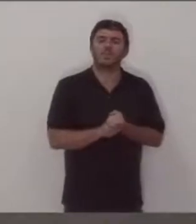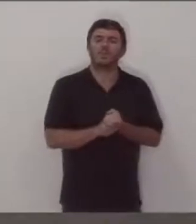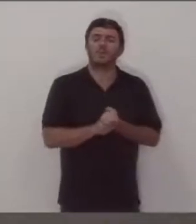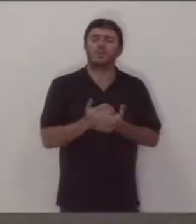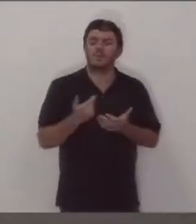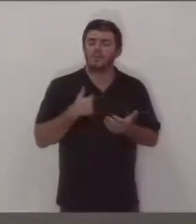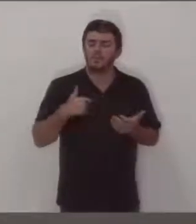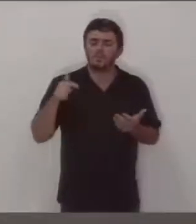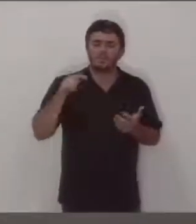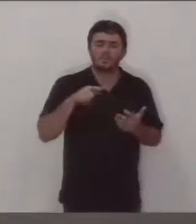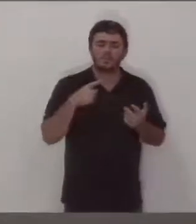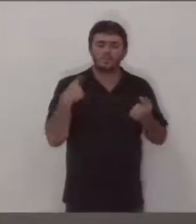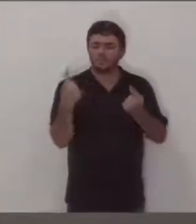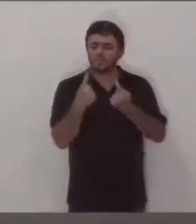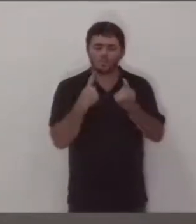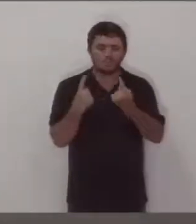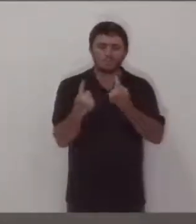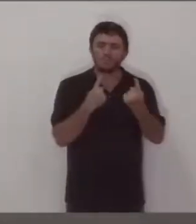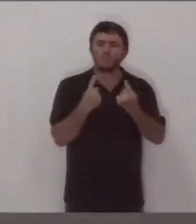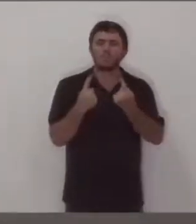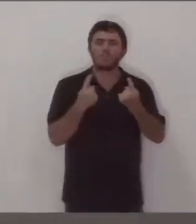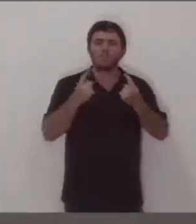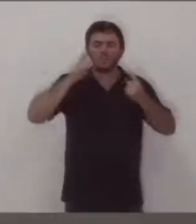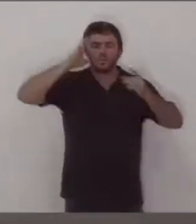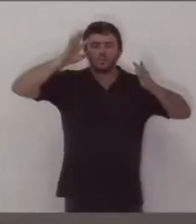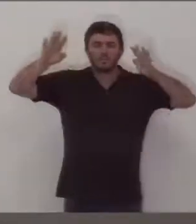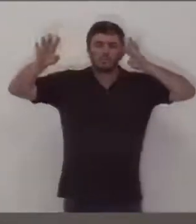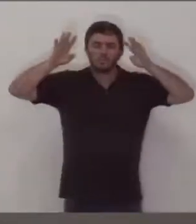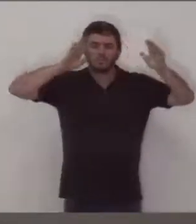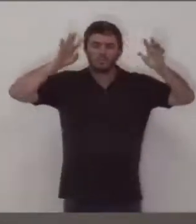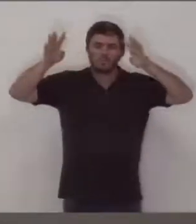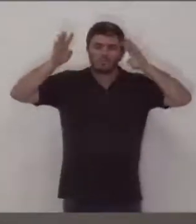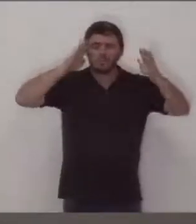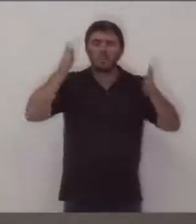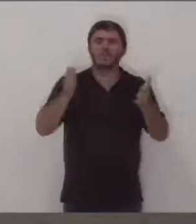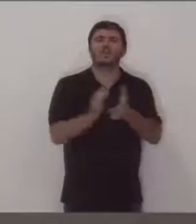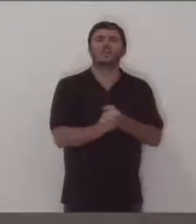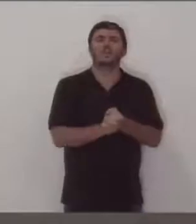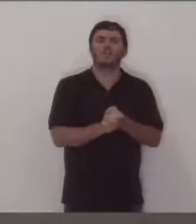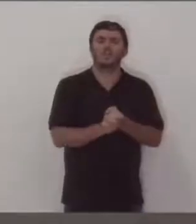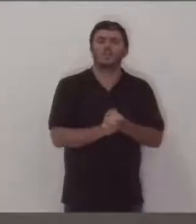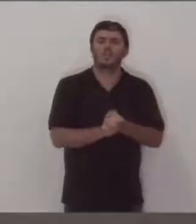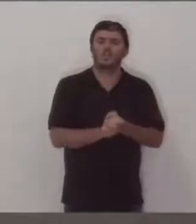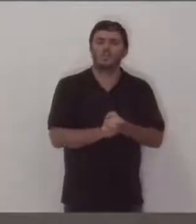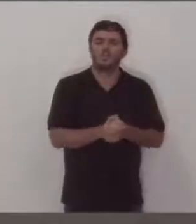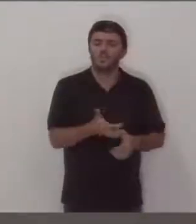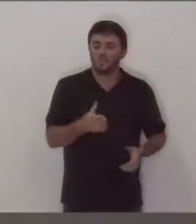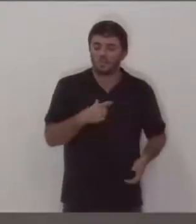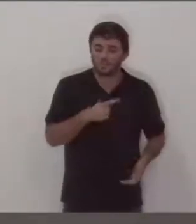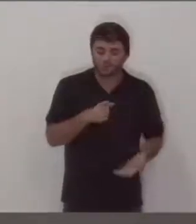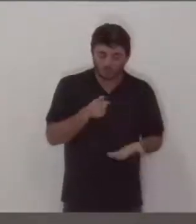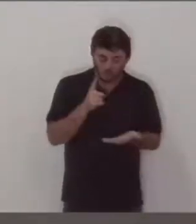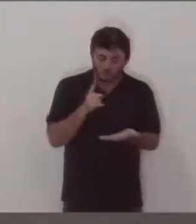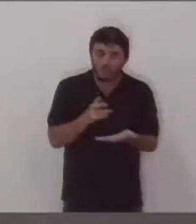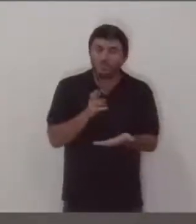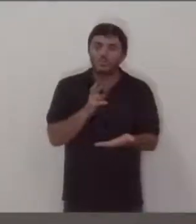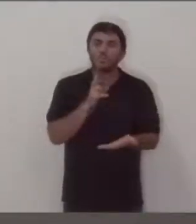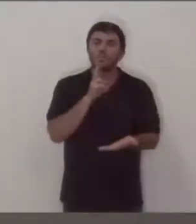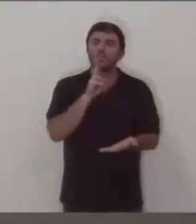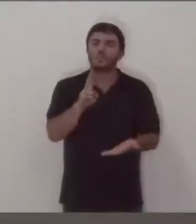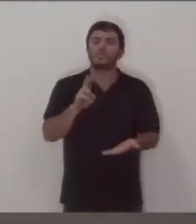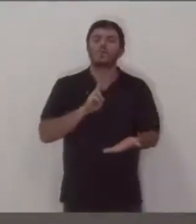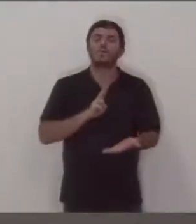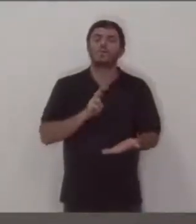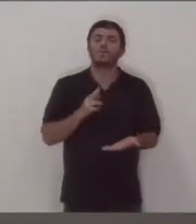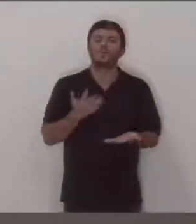de fato a resposta às vezes está na nossa frente, né? Está na nossa cara e a gente, por vícios, aqui não é uma crítica